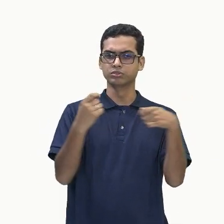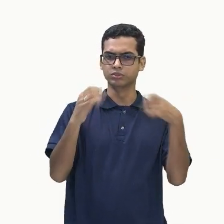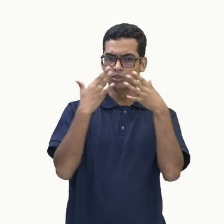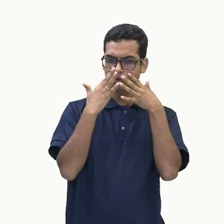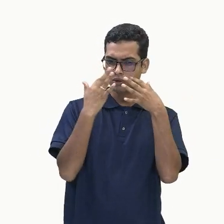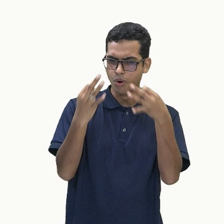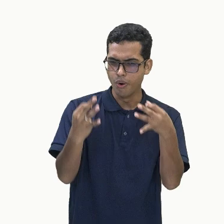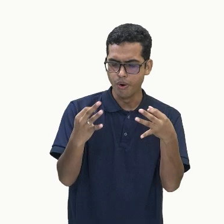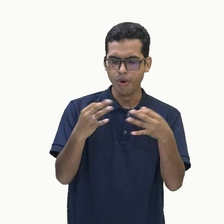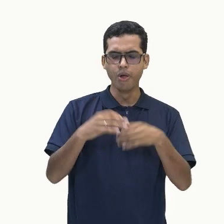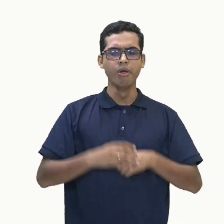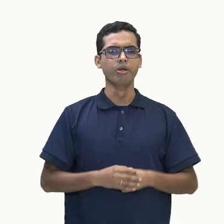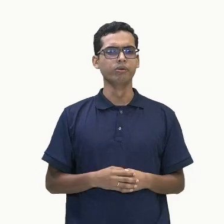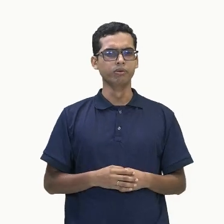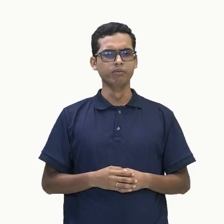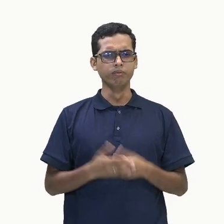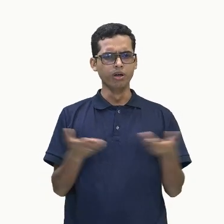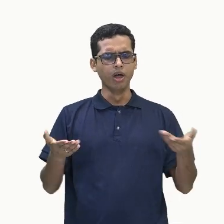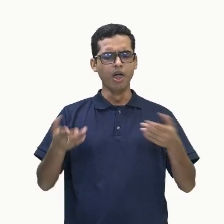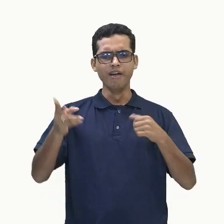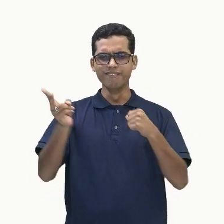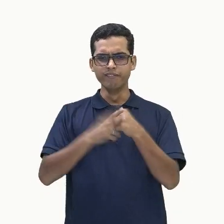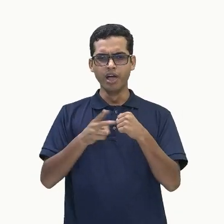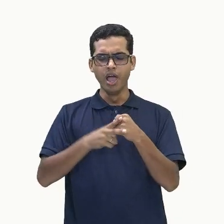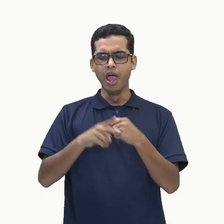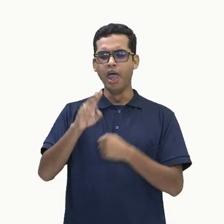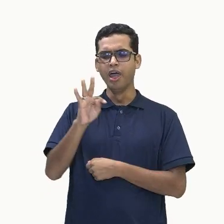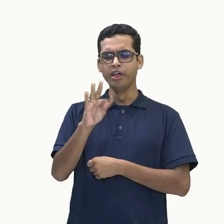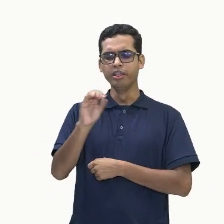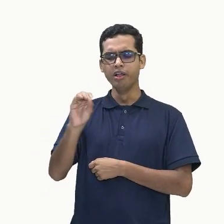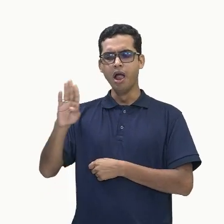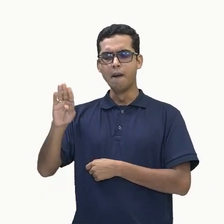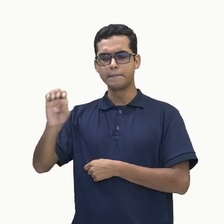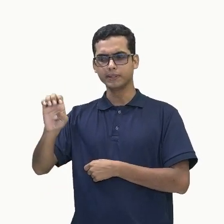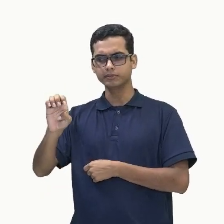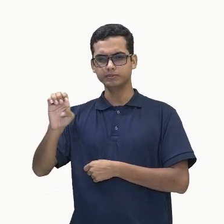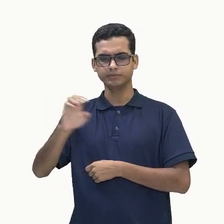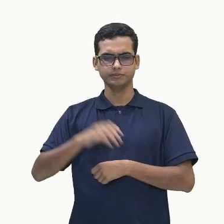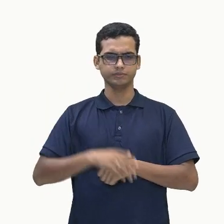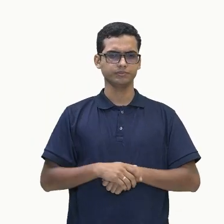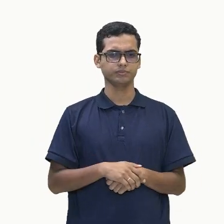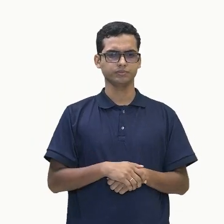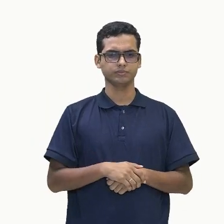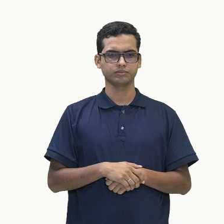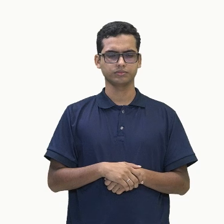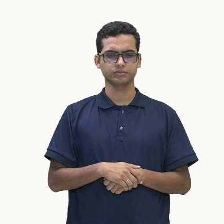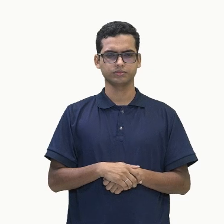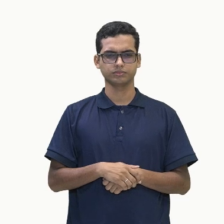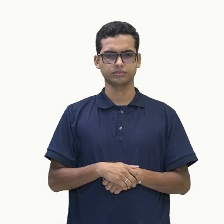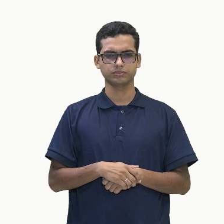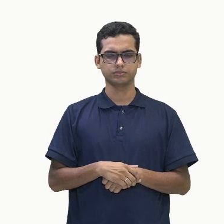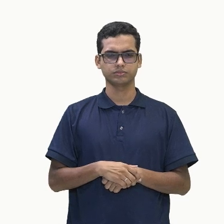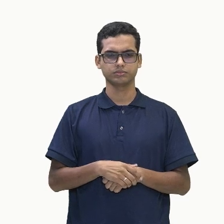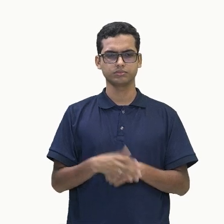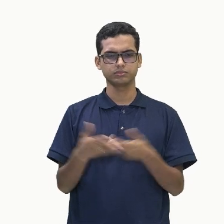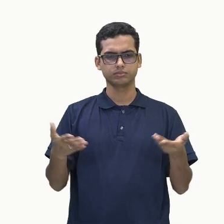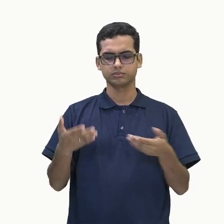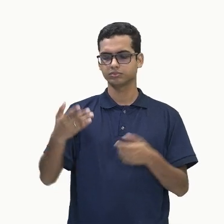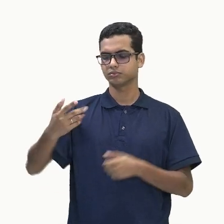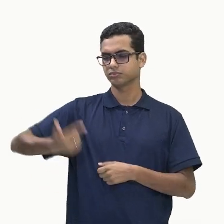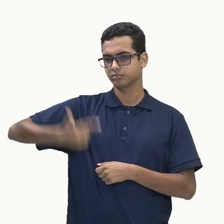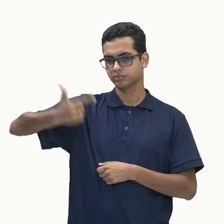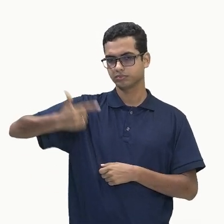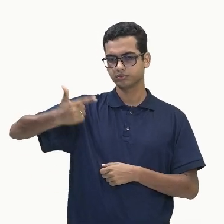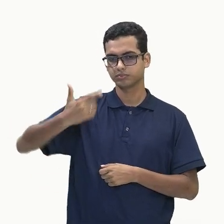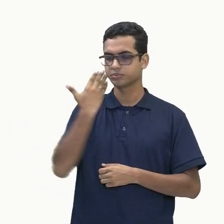Então, comecei aqui com o verb to be, is, né? Vamos lá, próxima. Lisa and